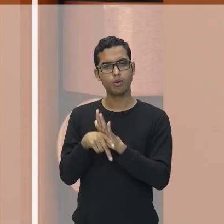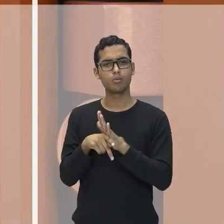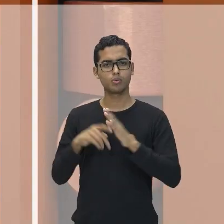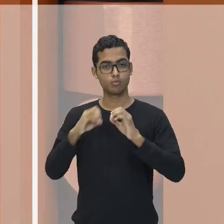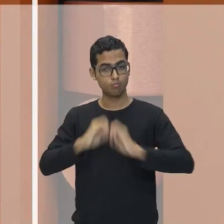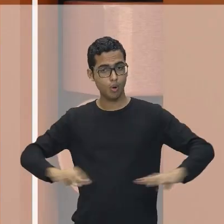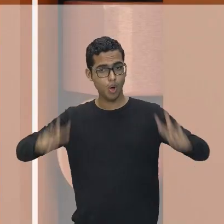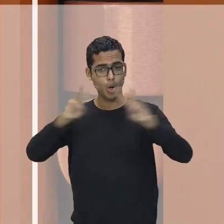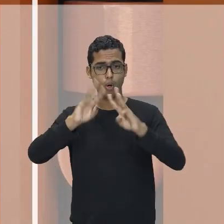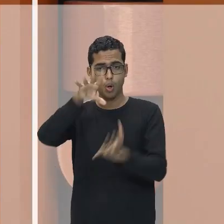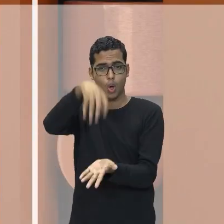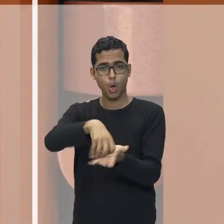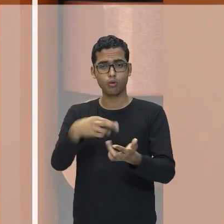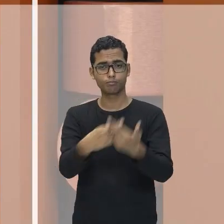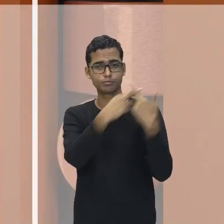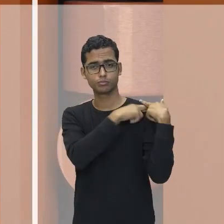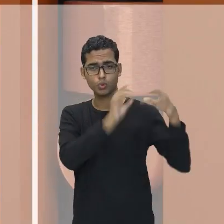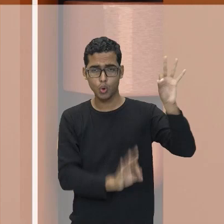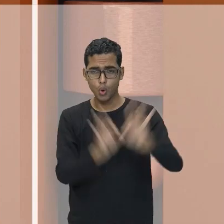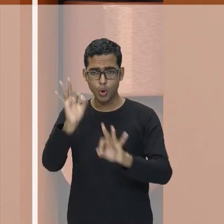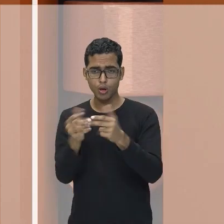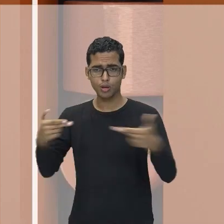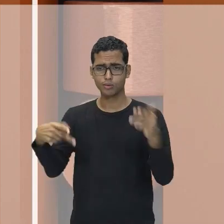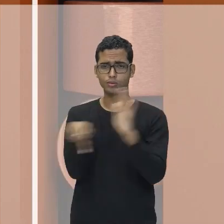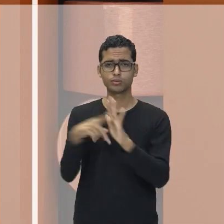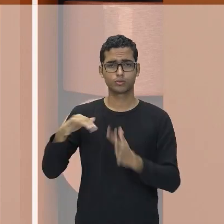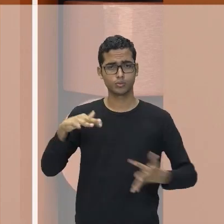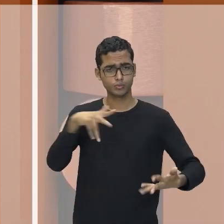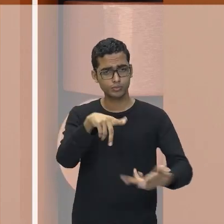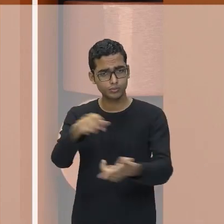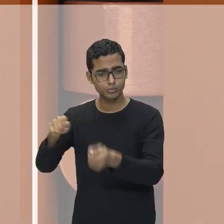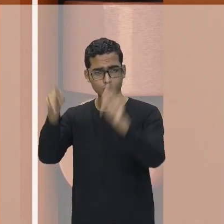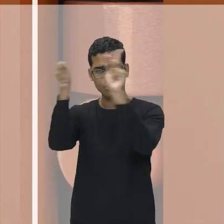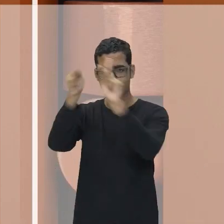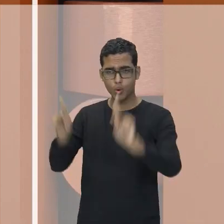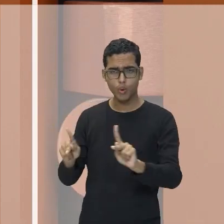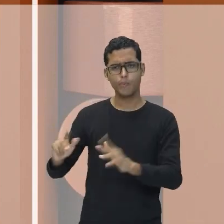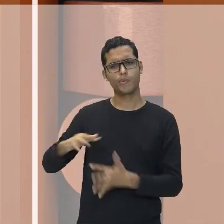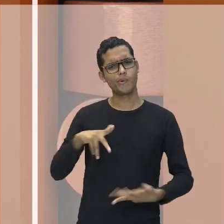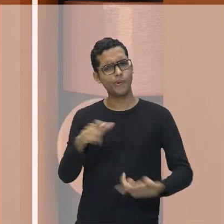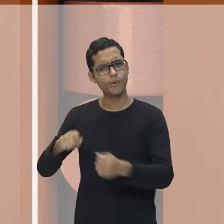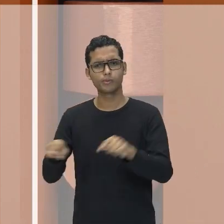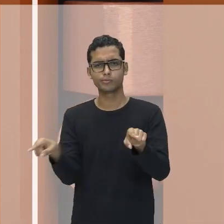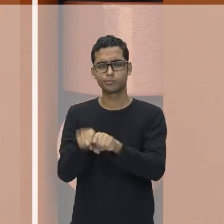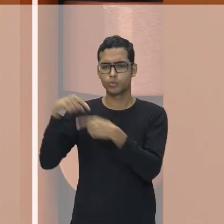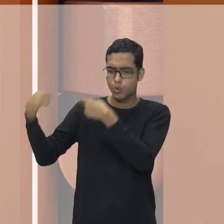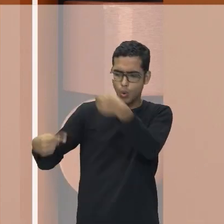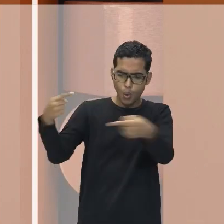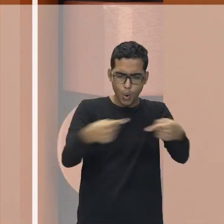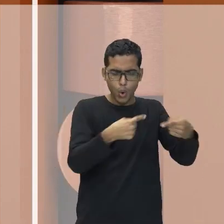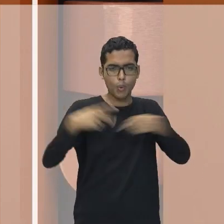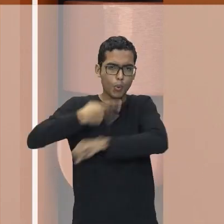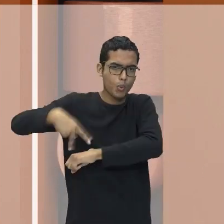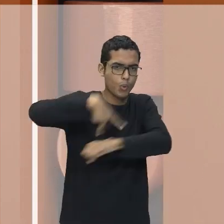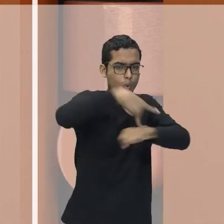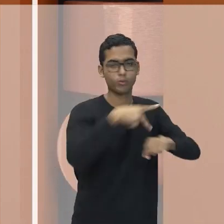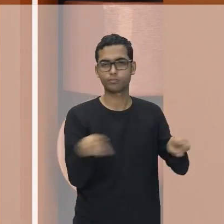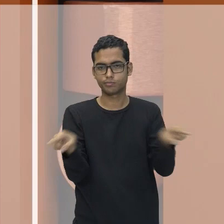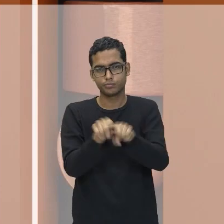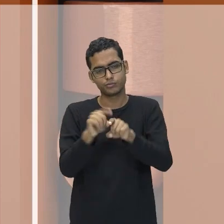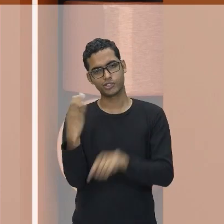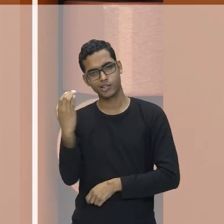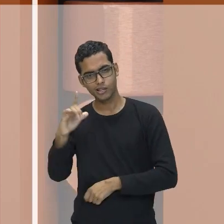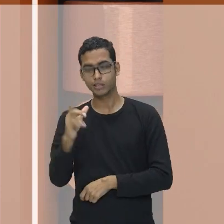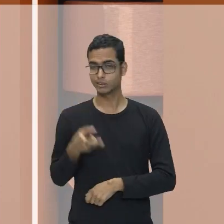que é responsável por organizar, entre outras coisas, a paz mundial e dialogar entre os países. Obviamente